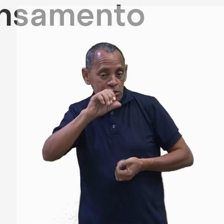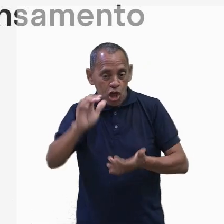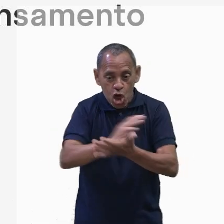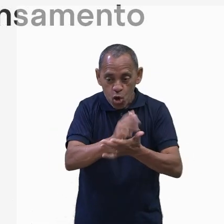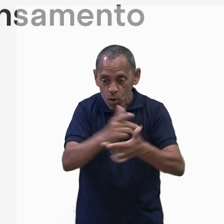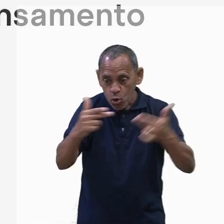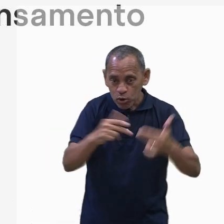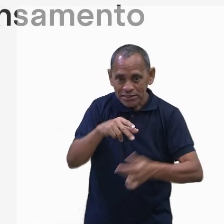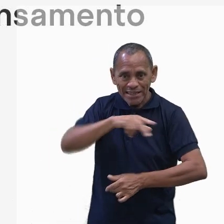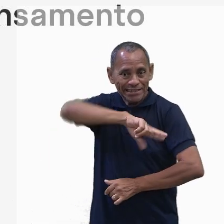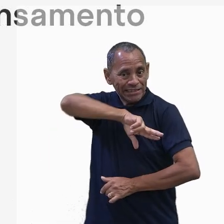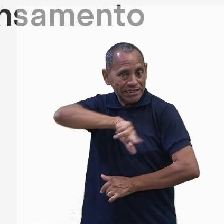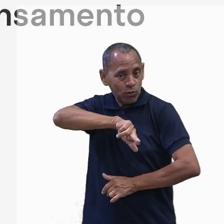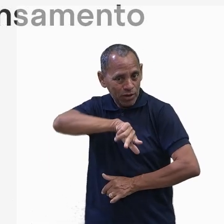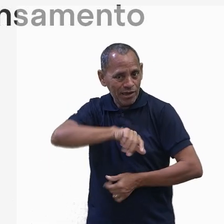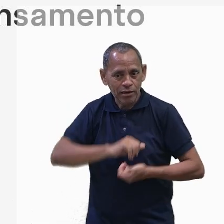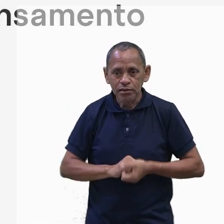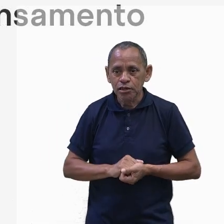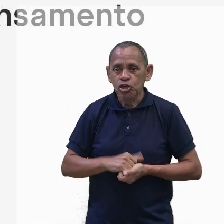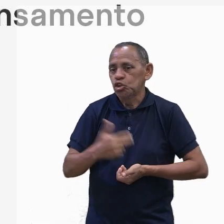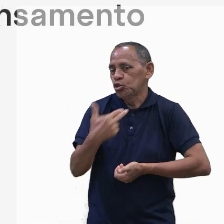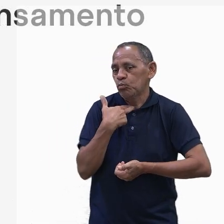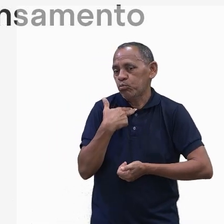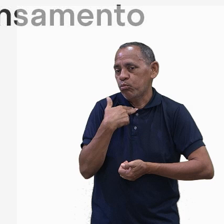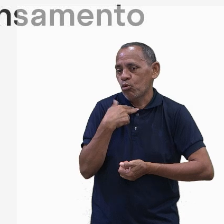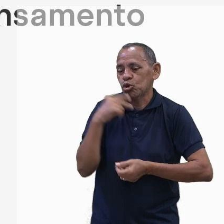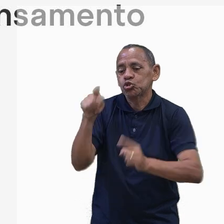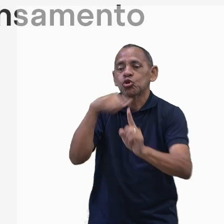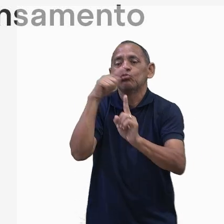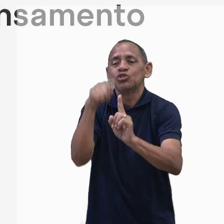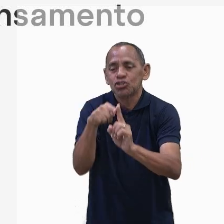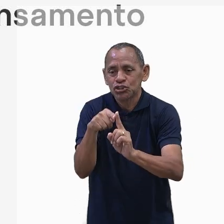de pensamento, não pode ser objeto de